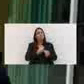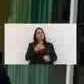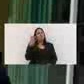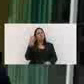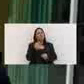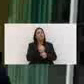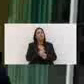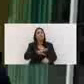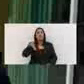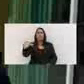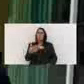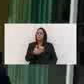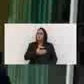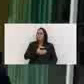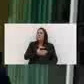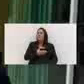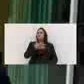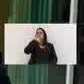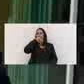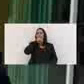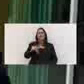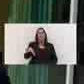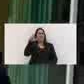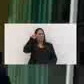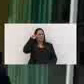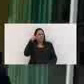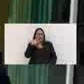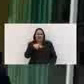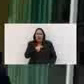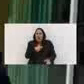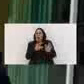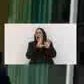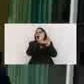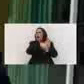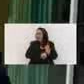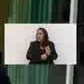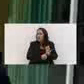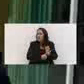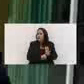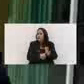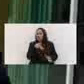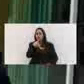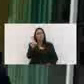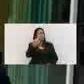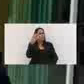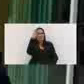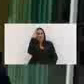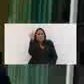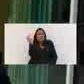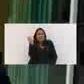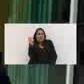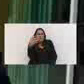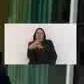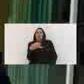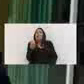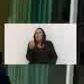Quando meu pai ouviu que eu estava assaltando, você não imagina, vereador Peruca, que isso me constrangeu no